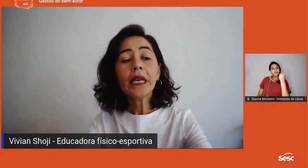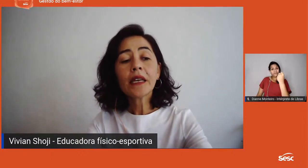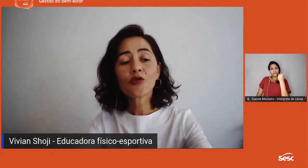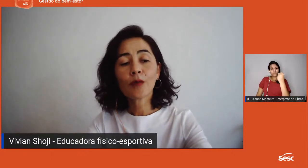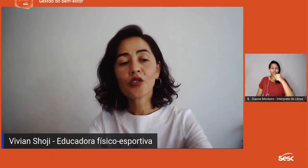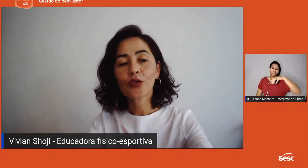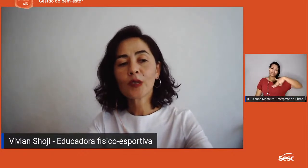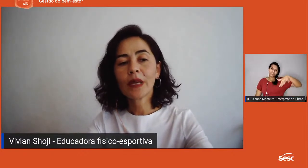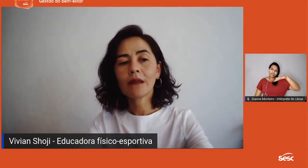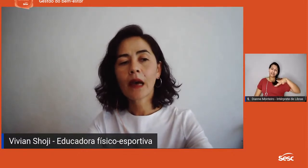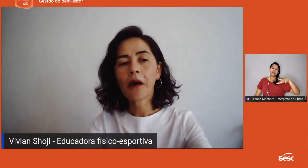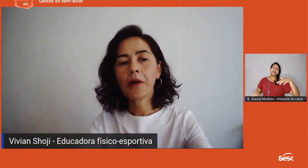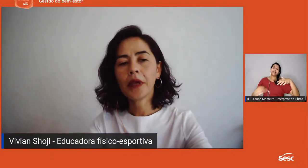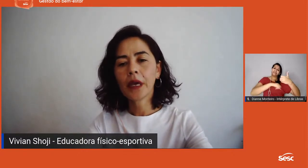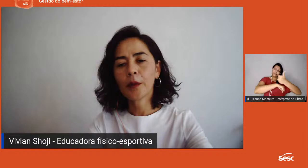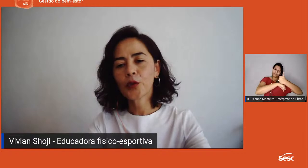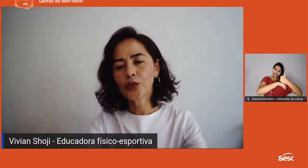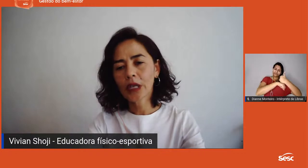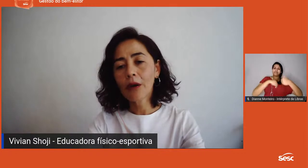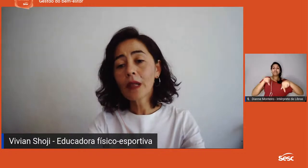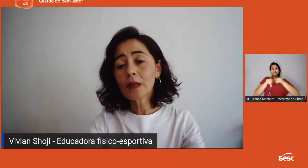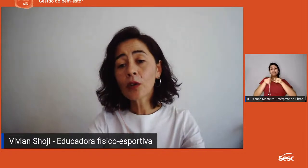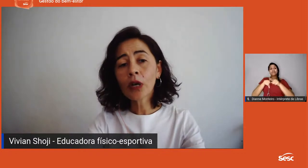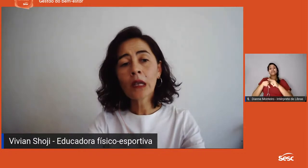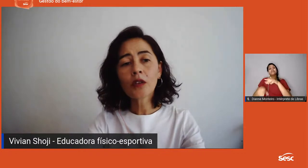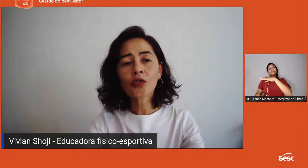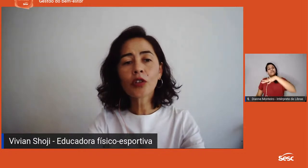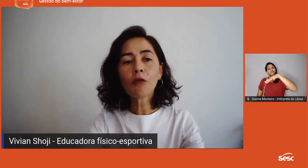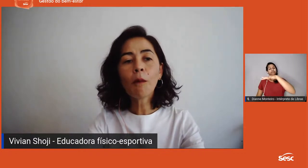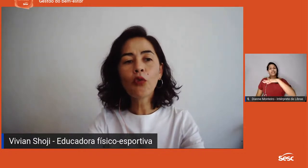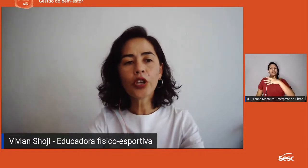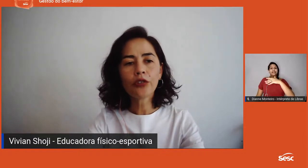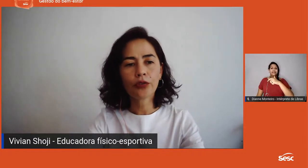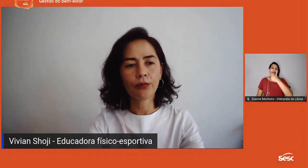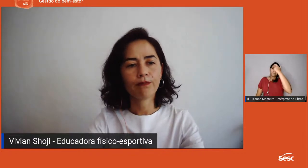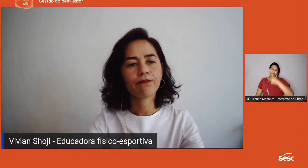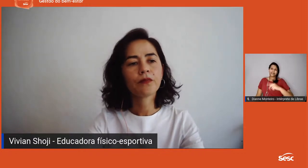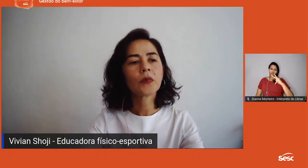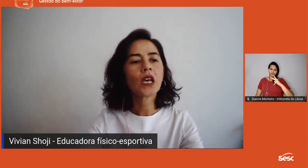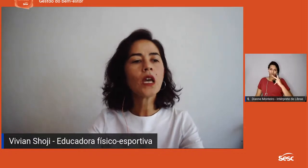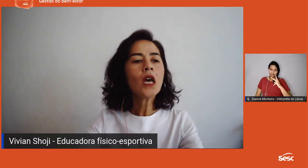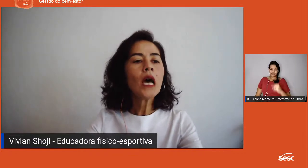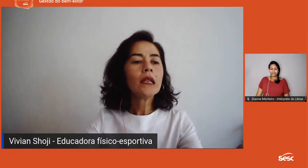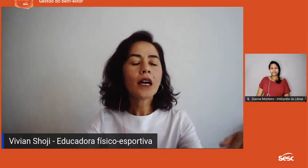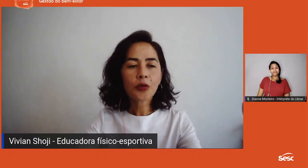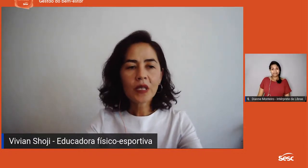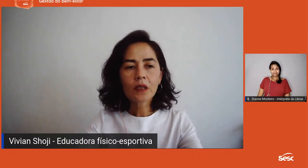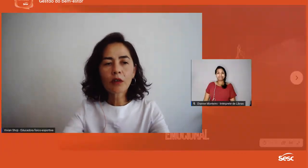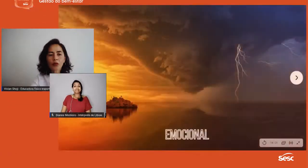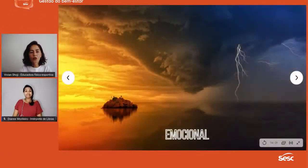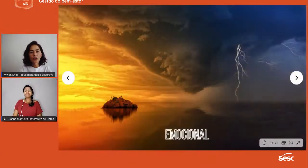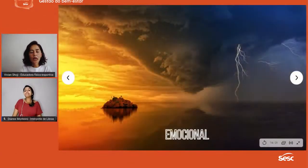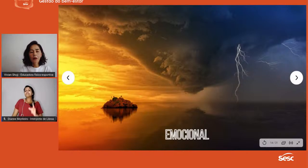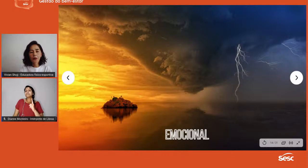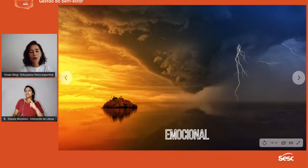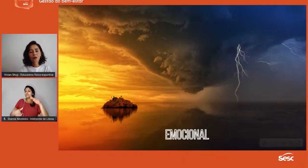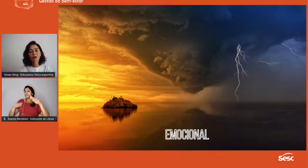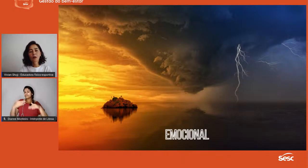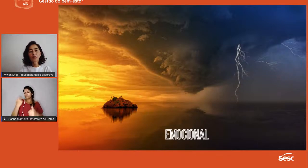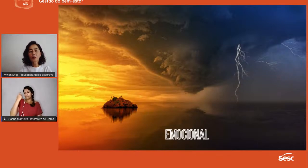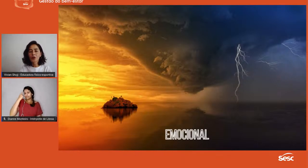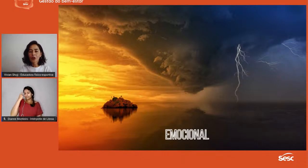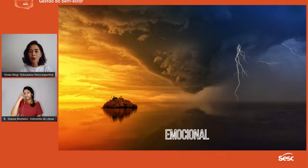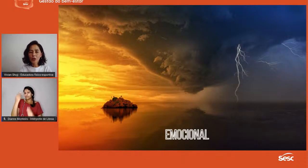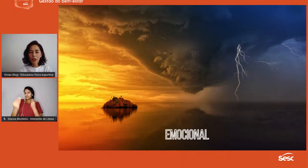né? E as dimensões mental e a emocional, elas se correlacionam muito, né? Na dimensão emocional,